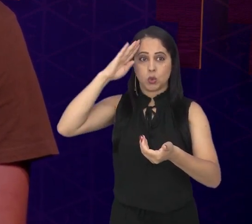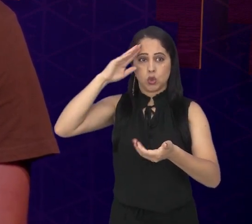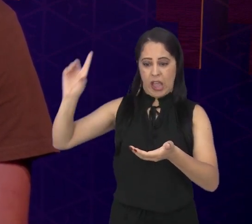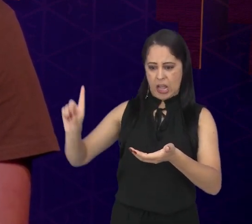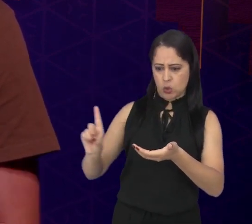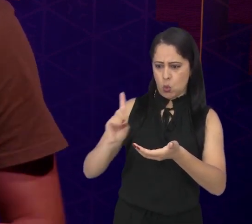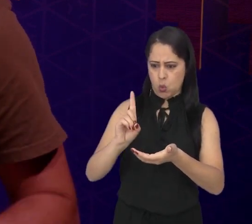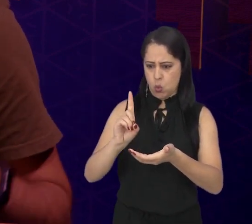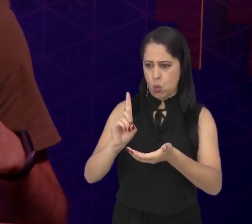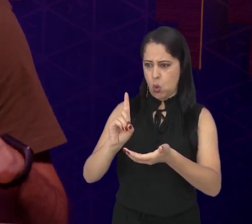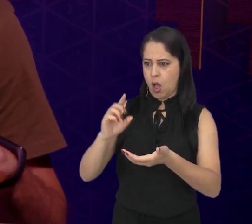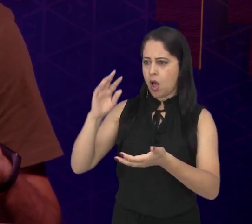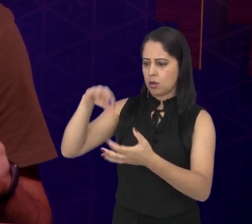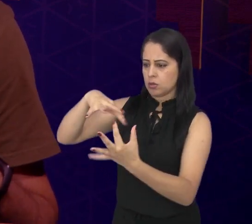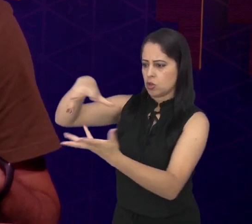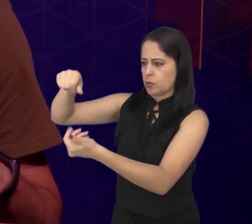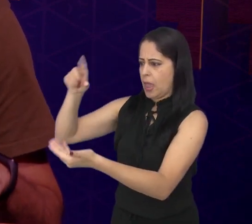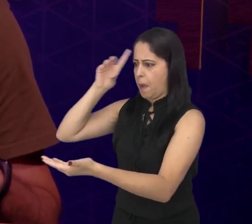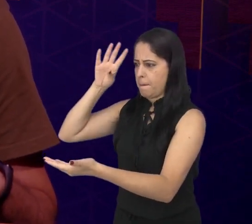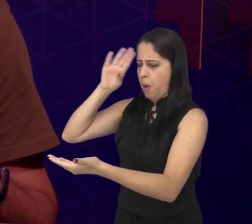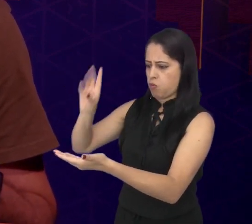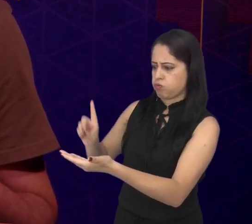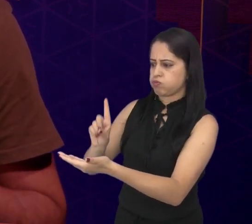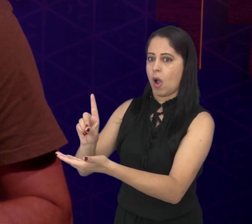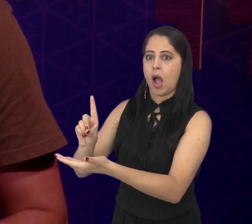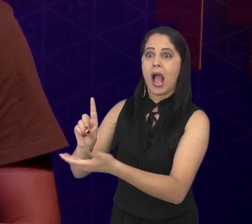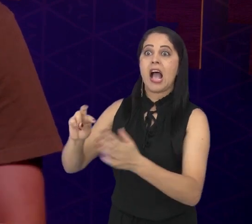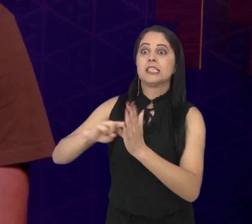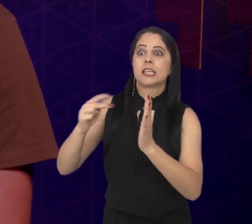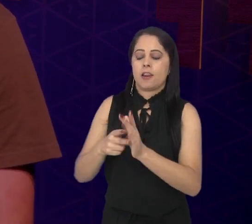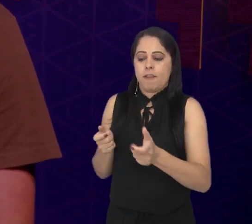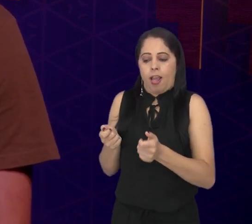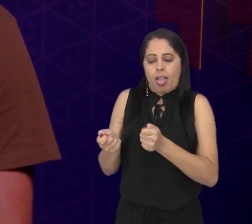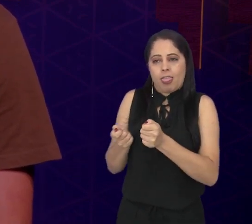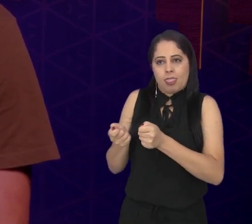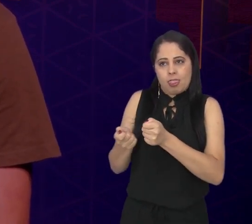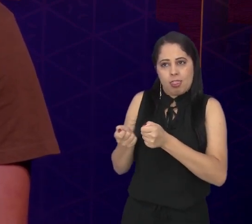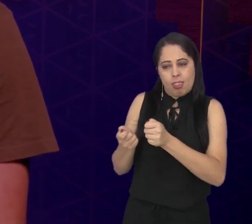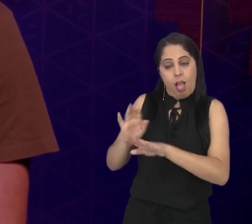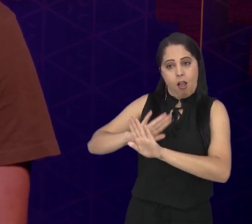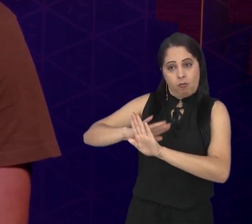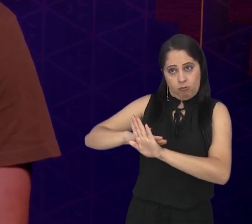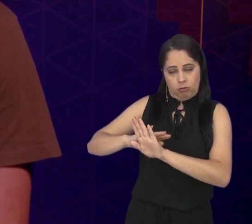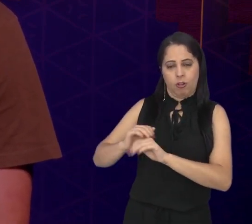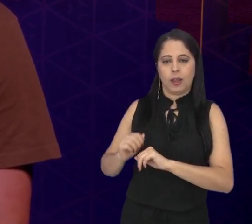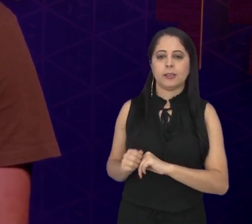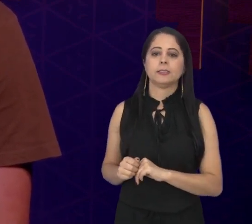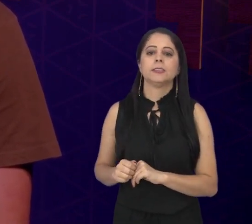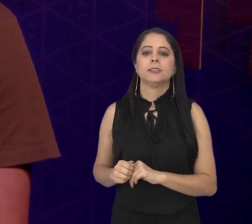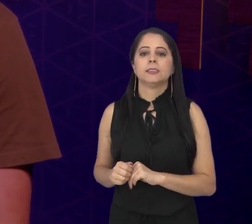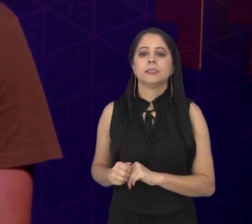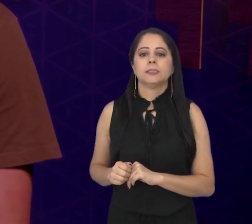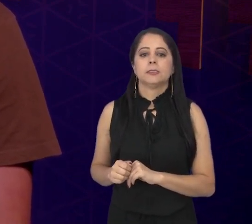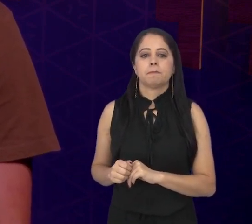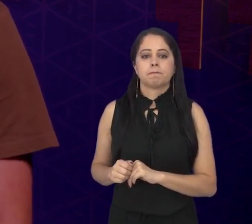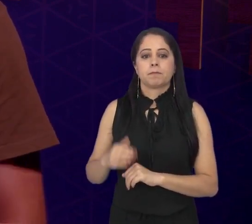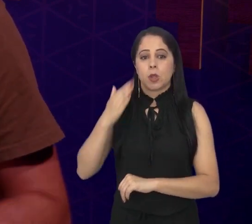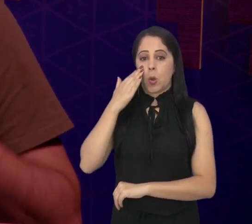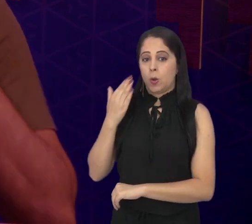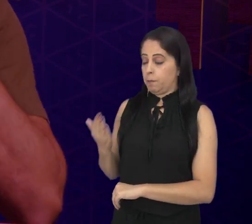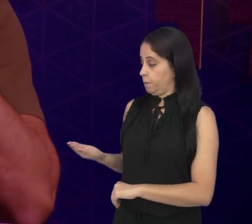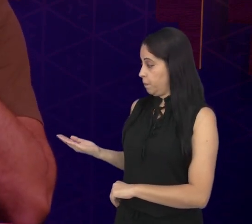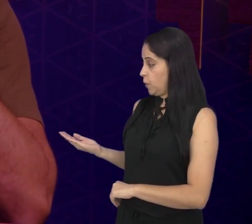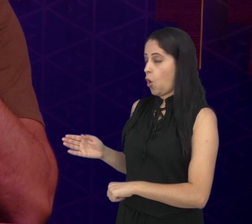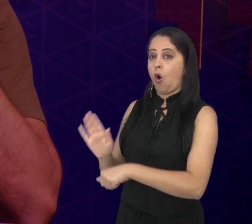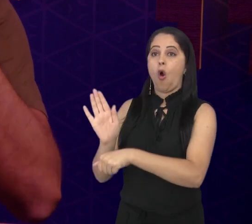eles contratam meio que uma polícia para ficar agindo no lugar em nome deles.